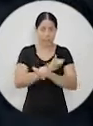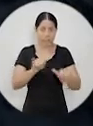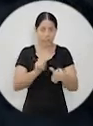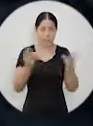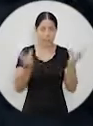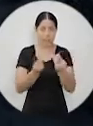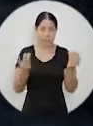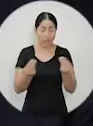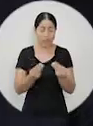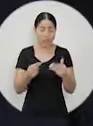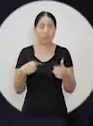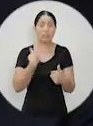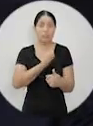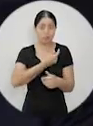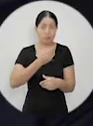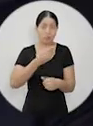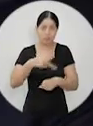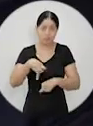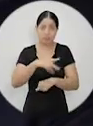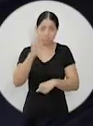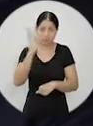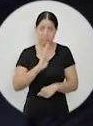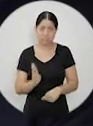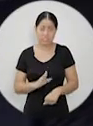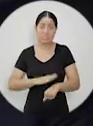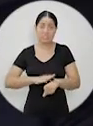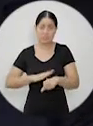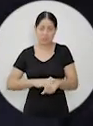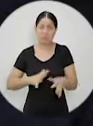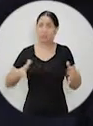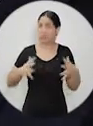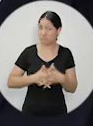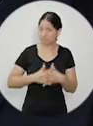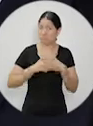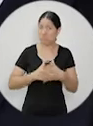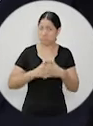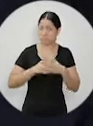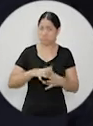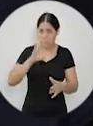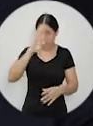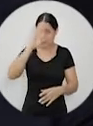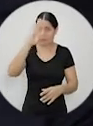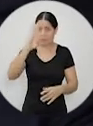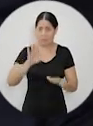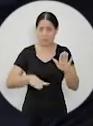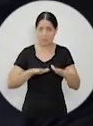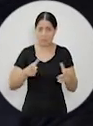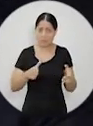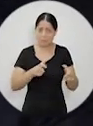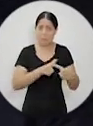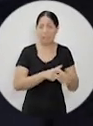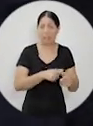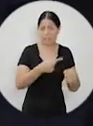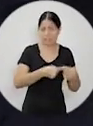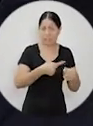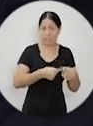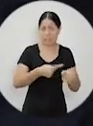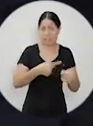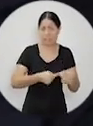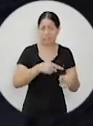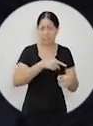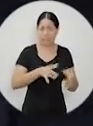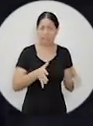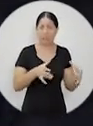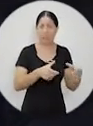de liberdade de imprensa. Então, nosso país vive um momento muito, muito difícil, principalmente nas pequenas cidades, né? Principalmente quando há numa